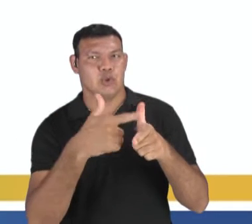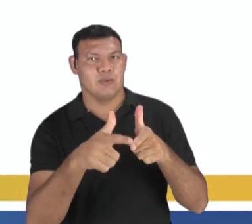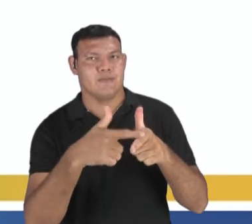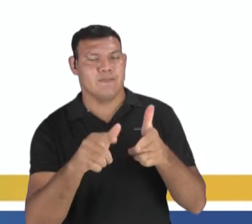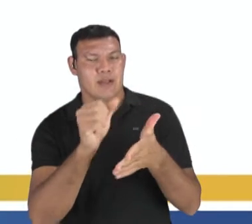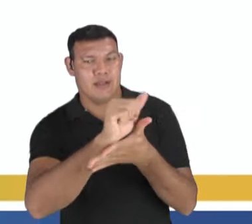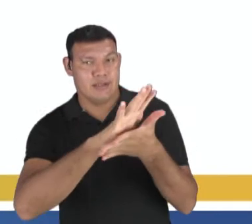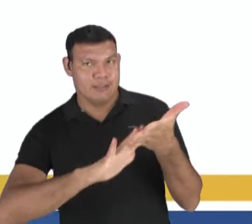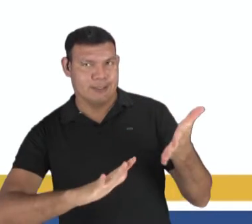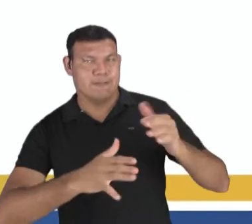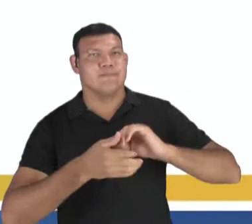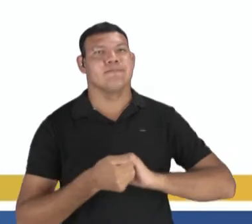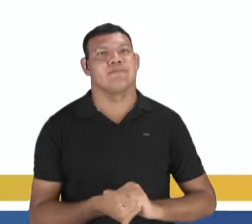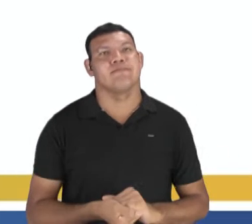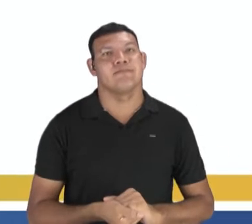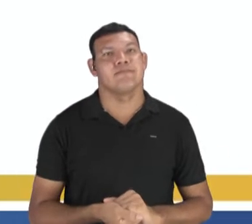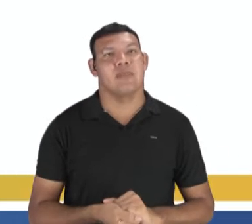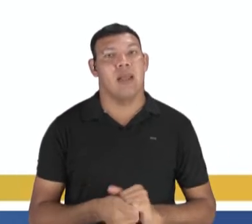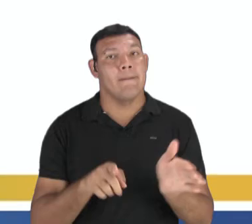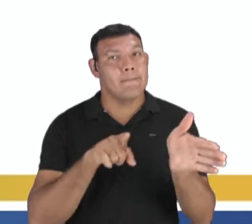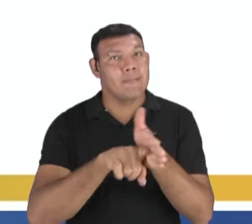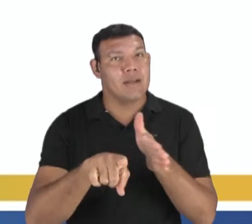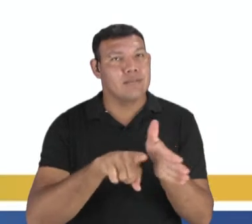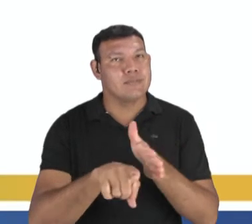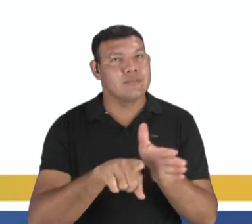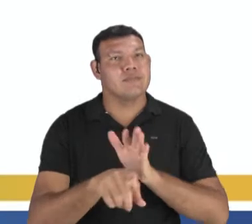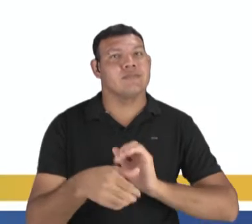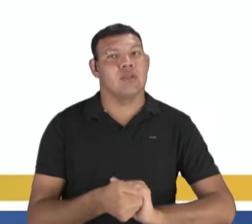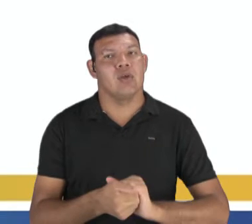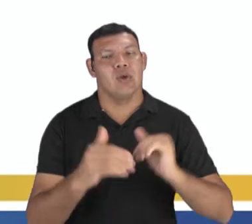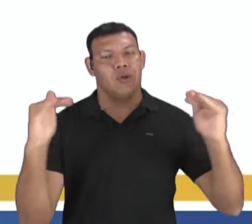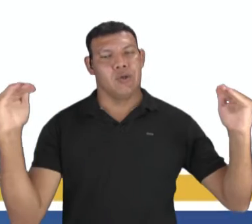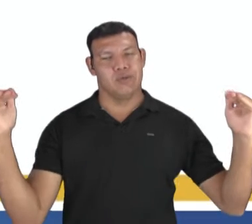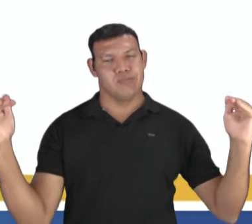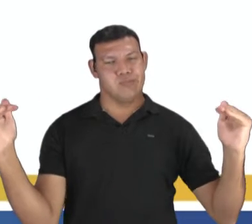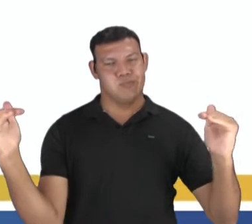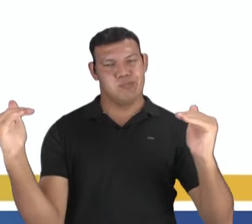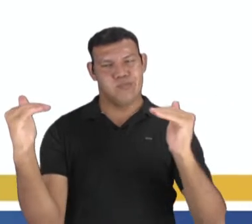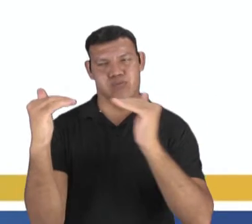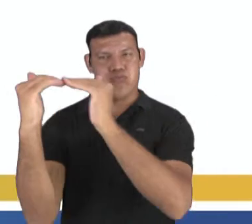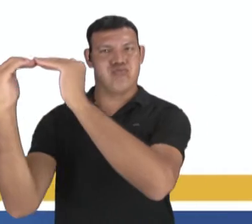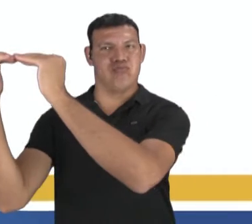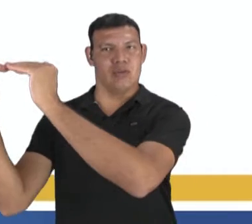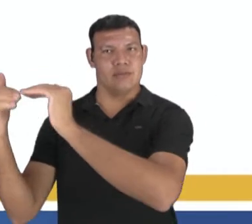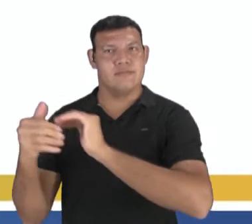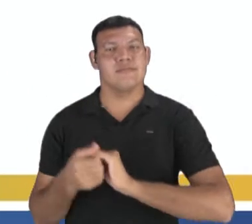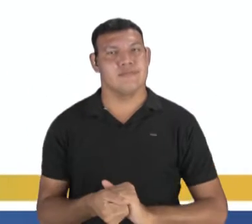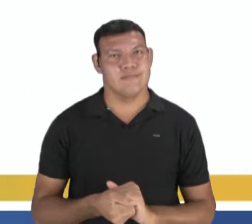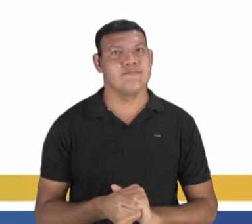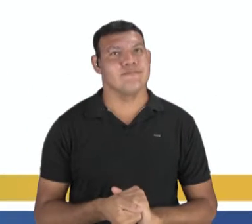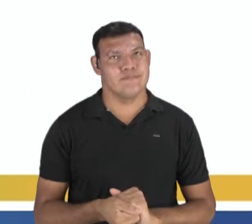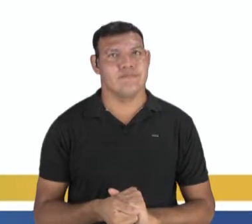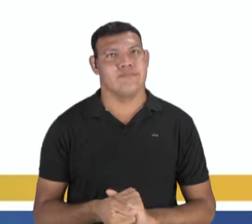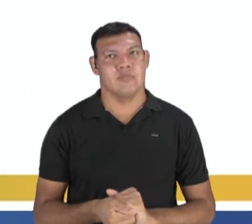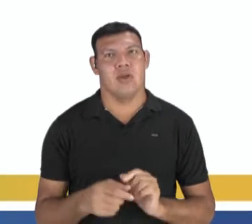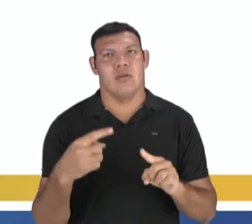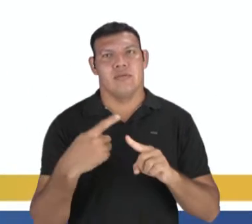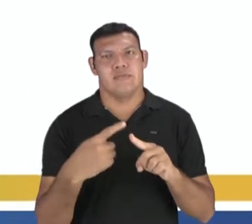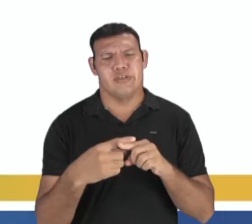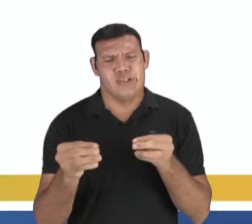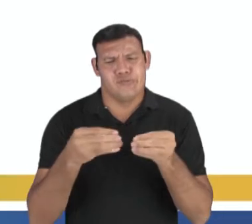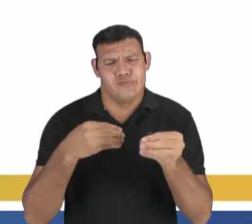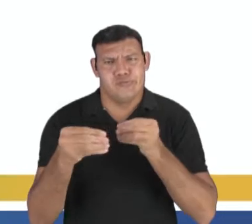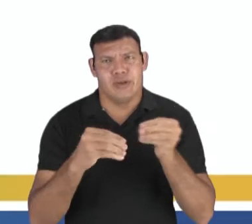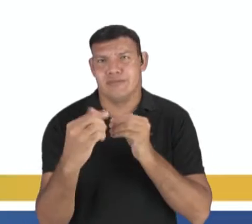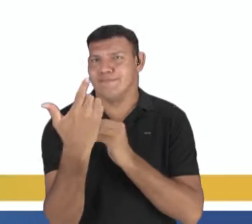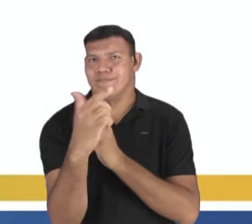Então, aqui, ó, na nossa questão, você tem uma situação, a colisão que ocorre entre os dois corpos, ela é inelástica, tá? Por